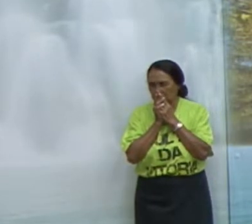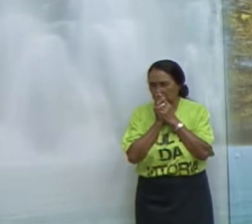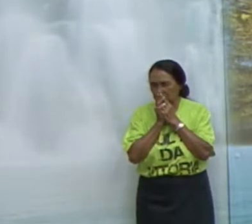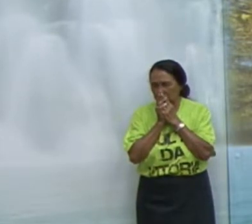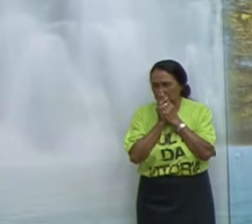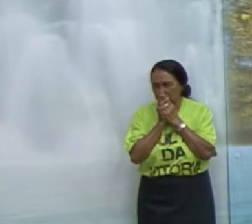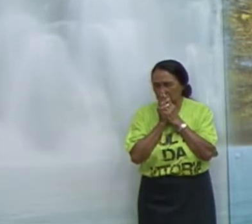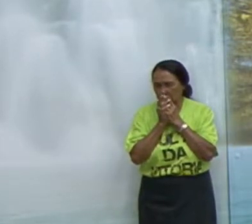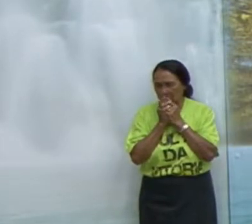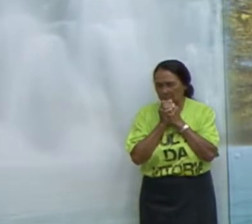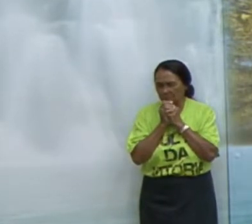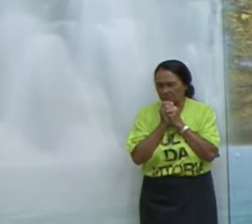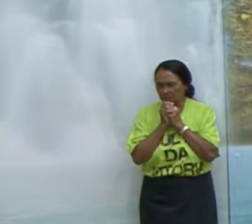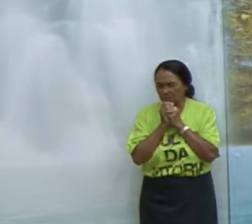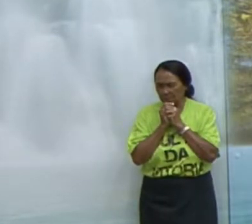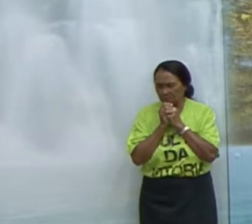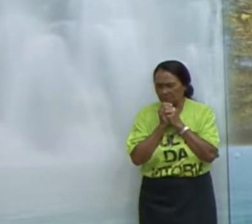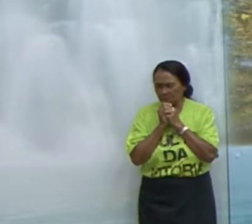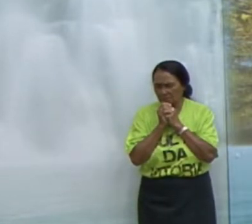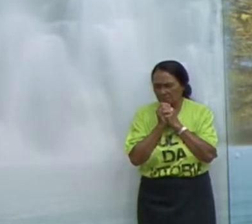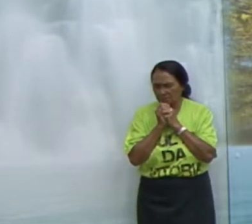Ele está à espreita.